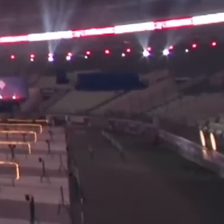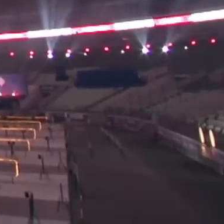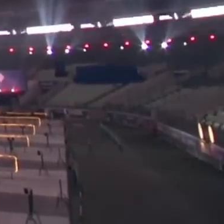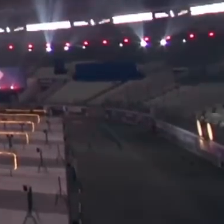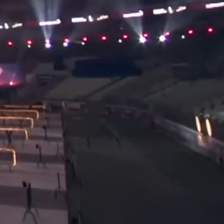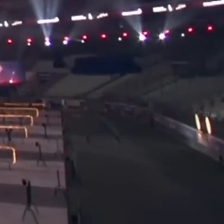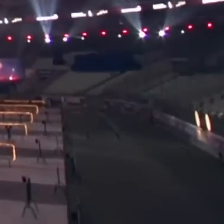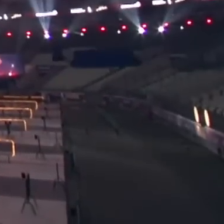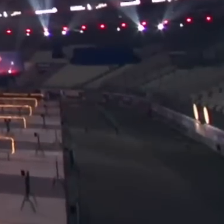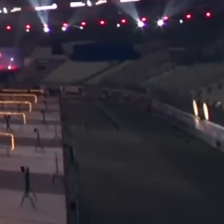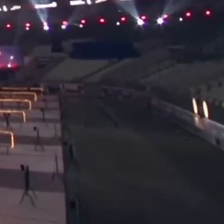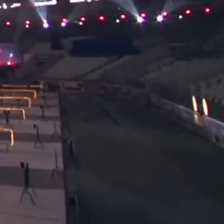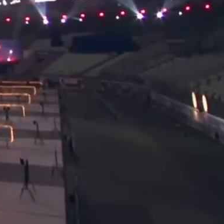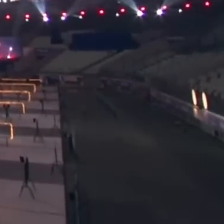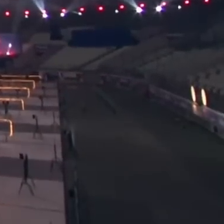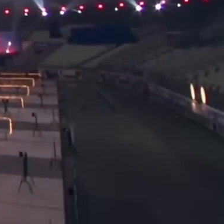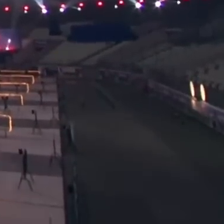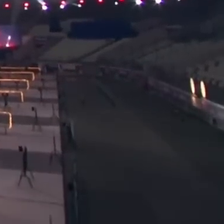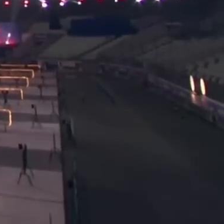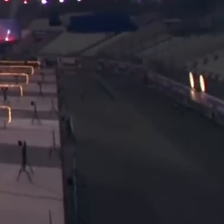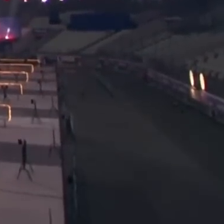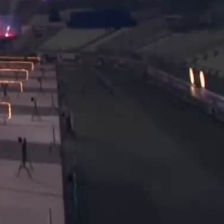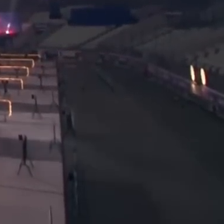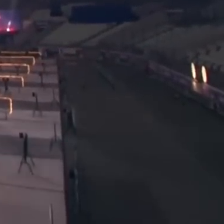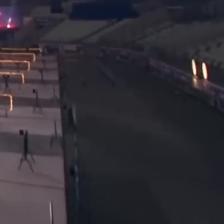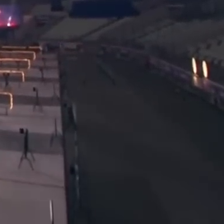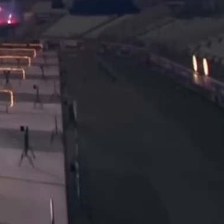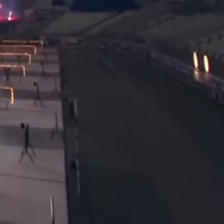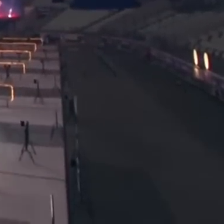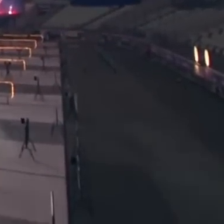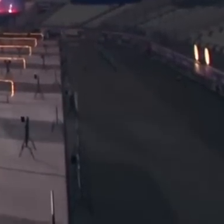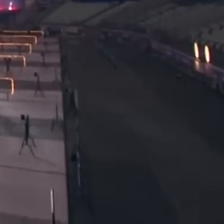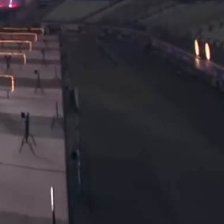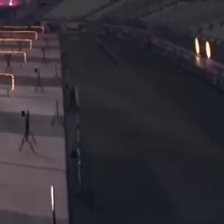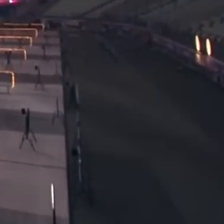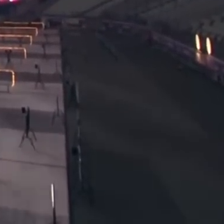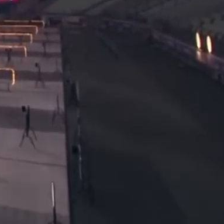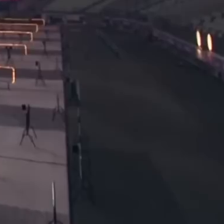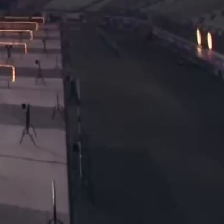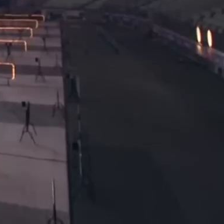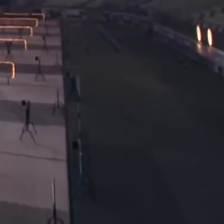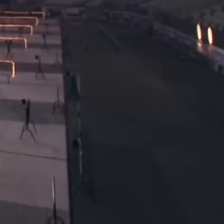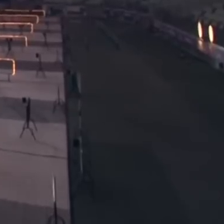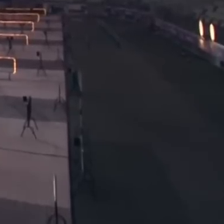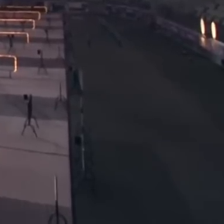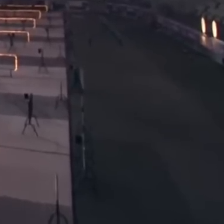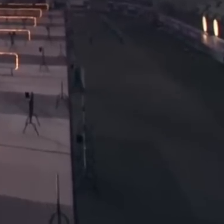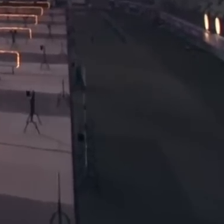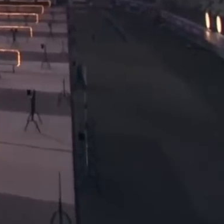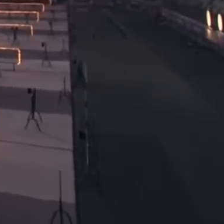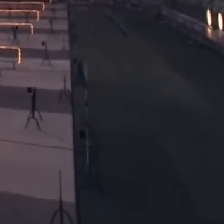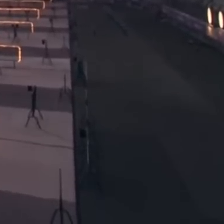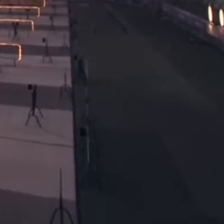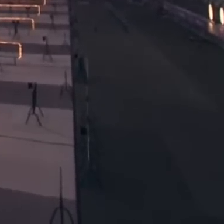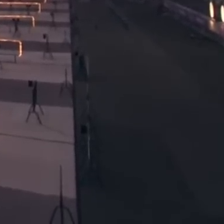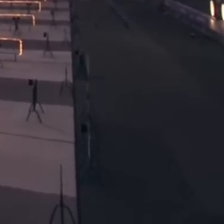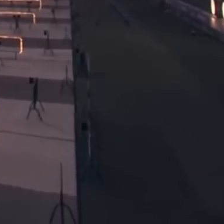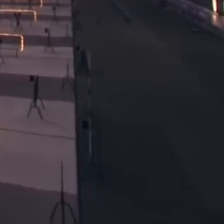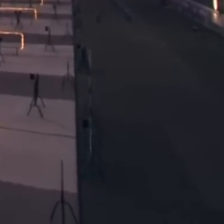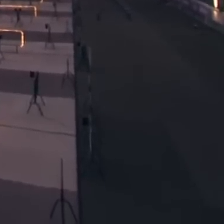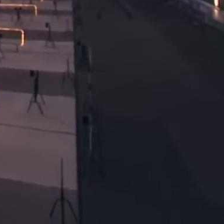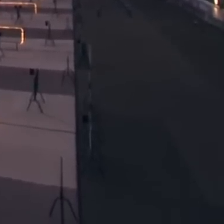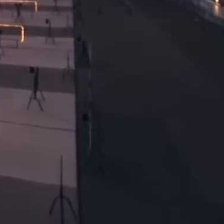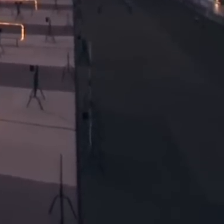é dono. Se você é filho de Deus, você também é dono. Então tome posse dessa sua vitória. Você não